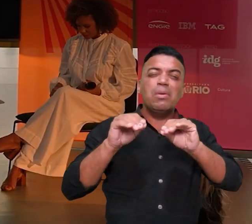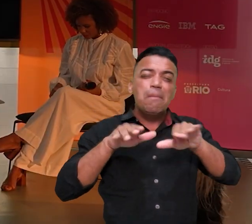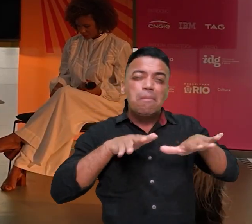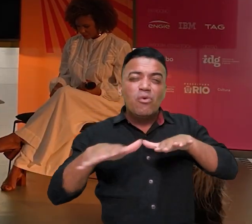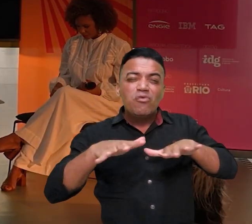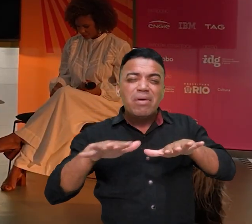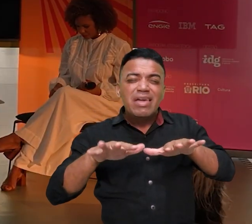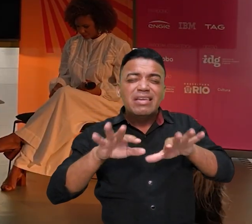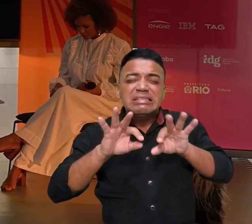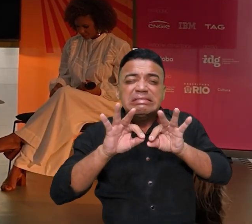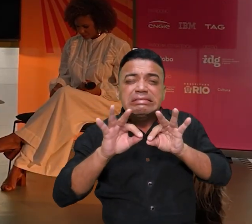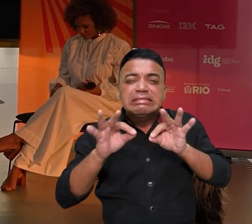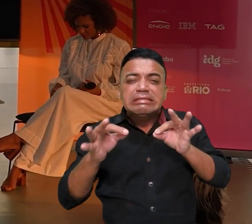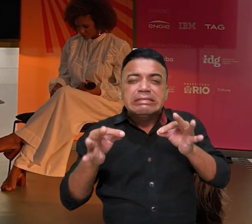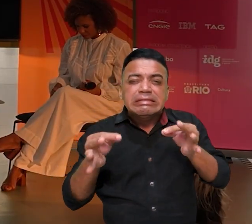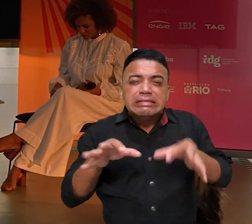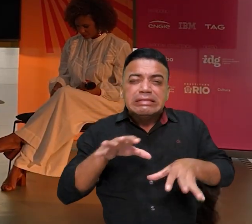movimento.